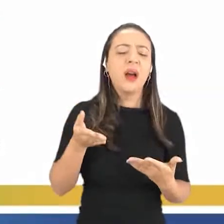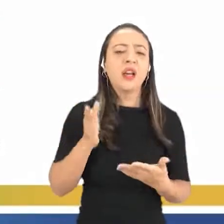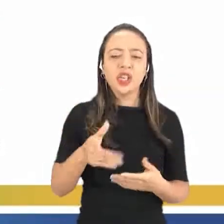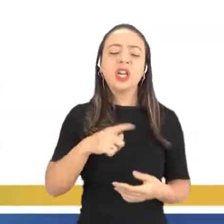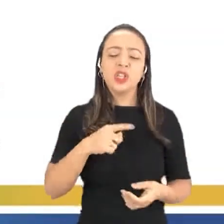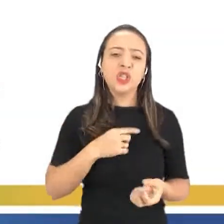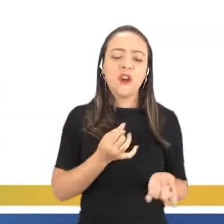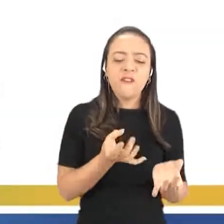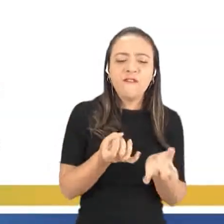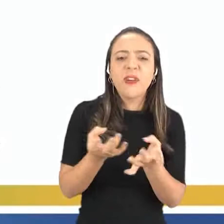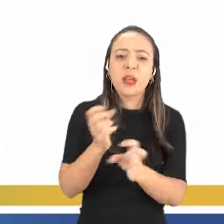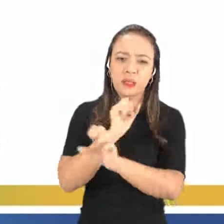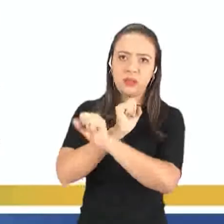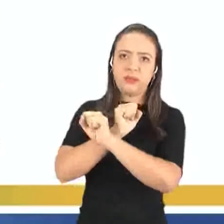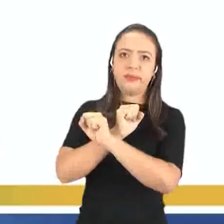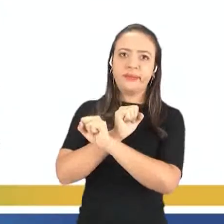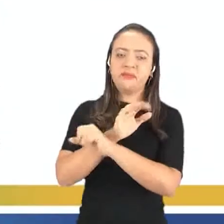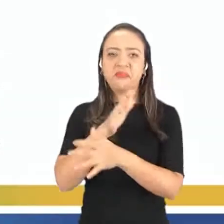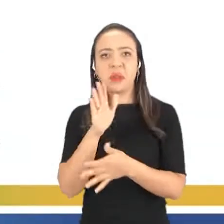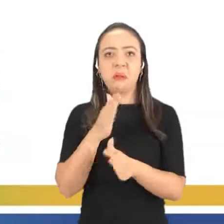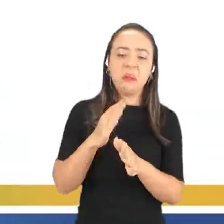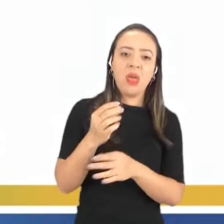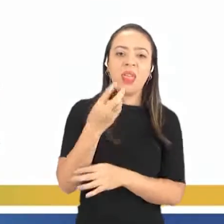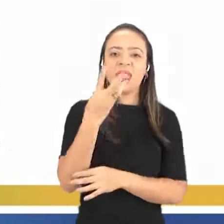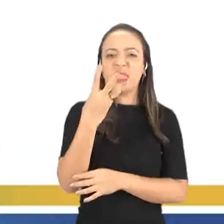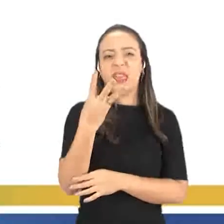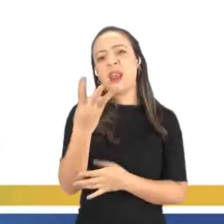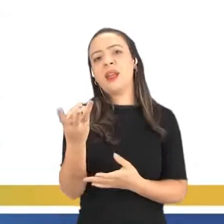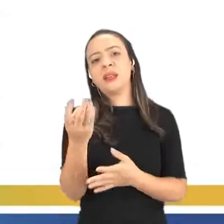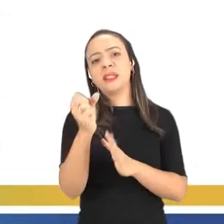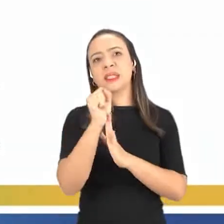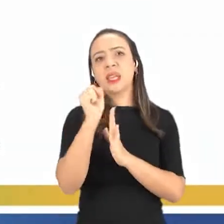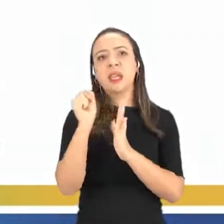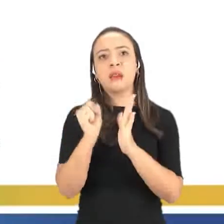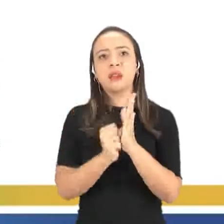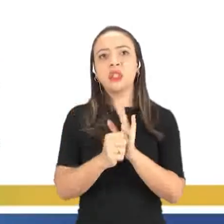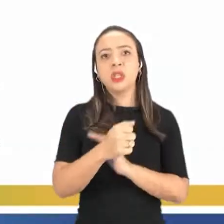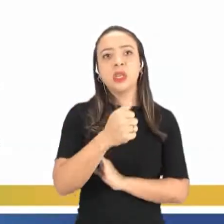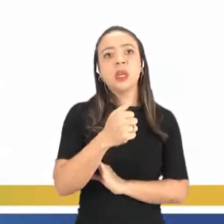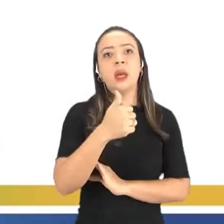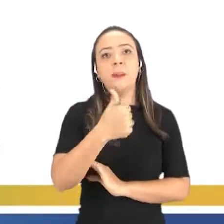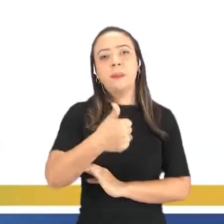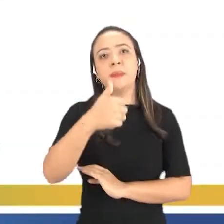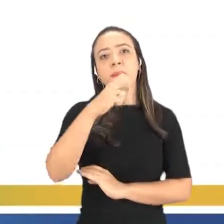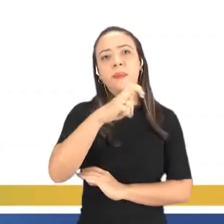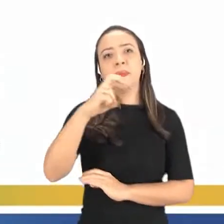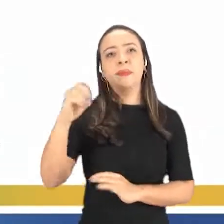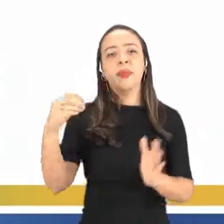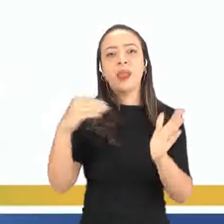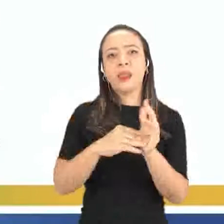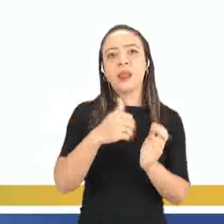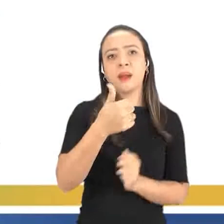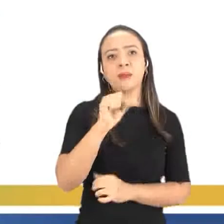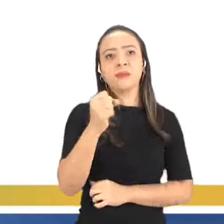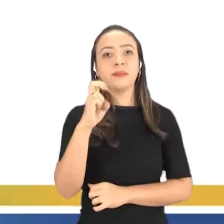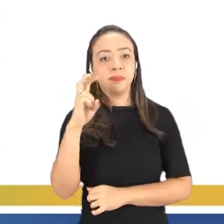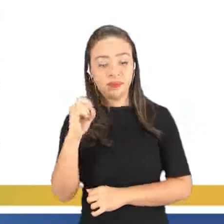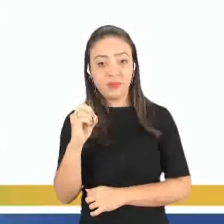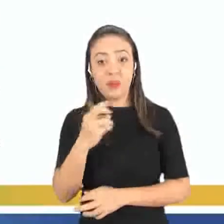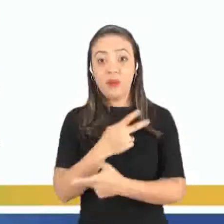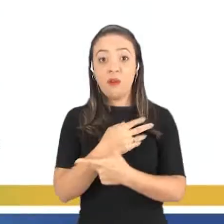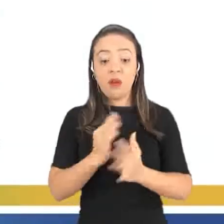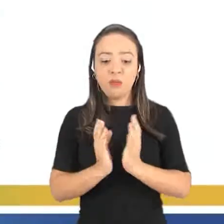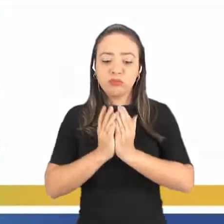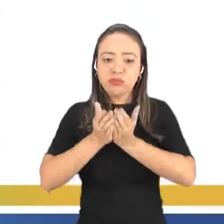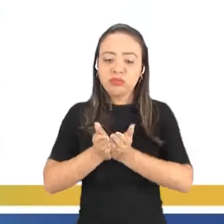Brasil. Durante 3 séculos, de 1550 a 1850, navios negreiros trouxeram